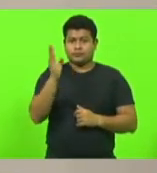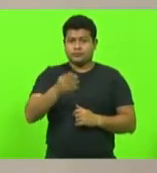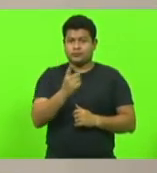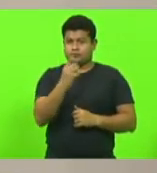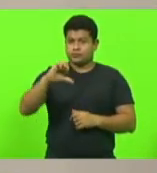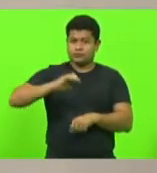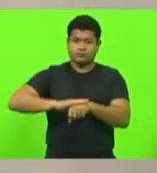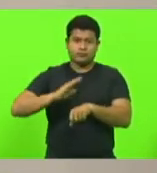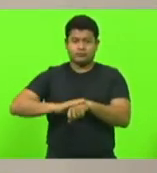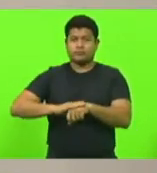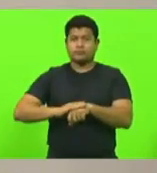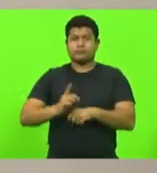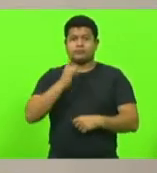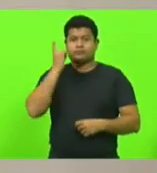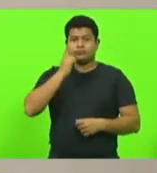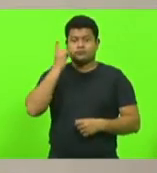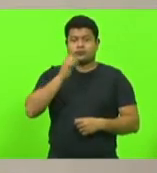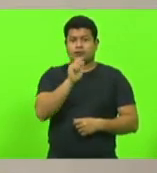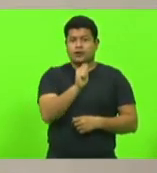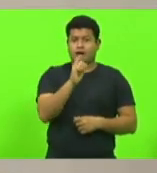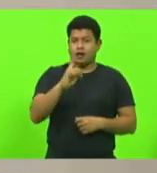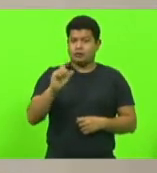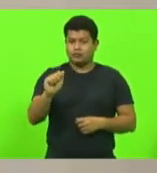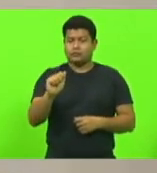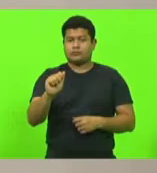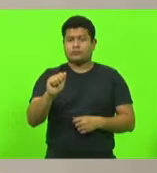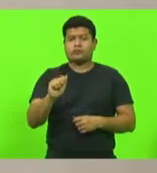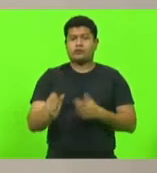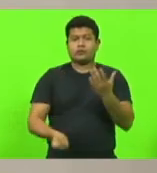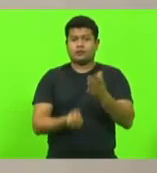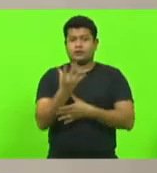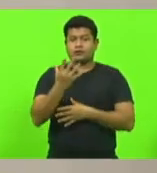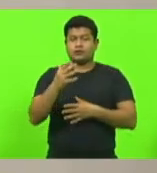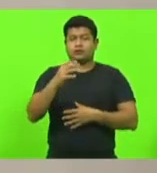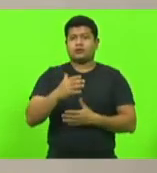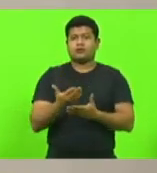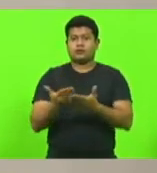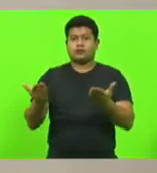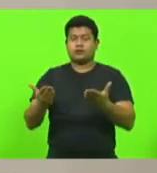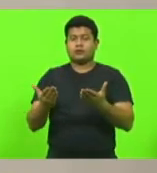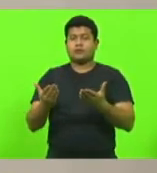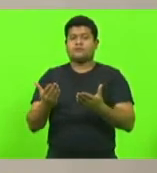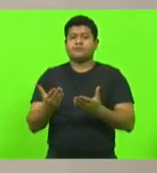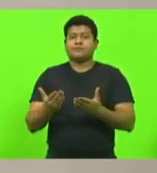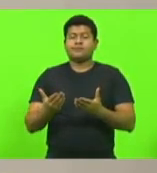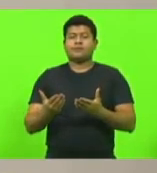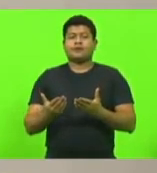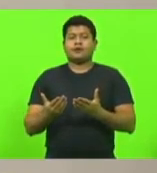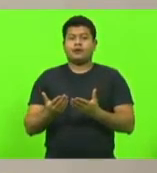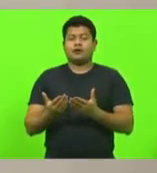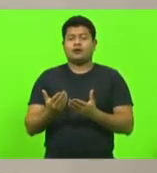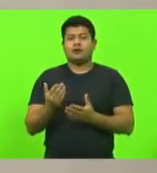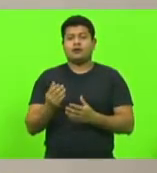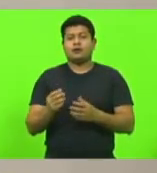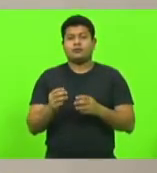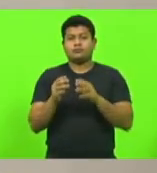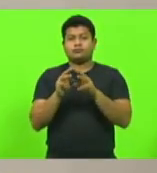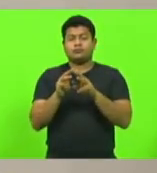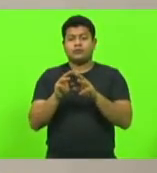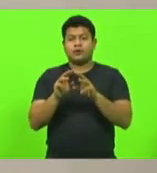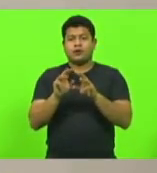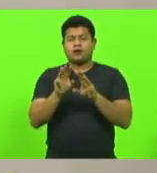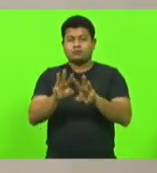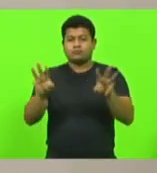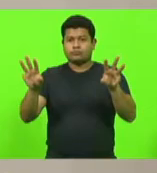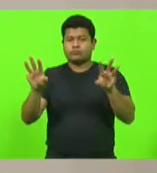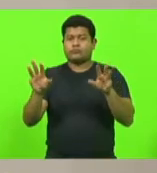93-2019, de autoria da deputada Ada De Luca, que institui no sítio eletrônico da Secretaria de Estado da Educação o portal Transparência